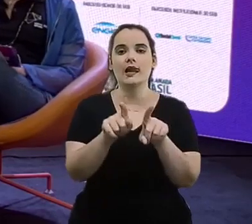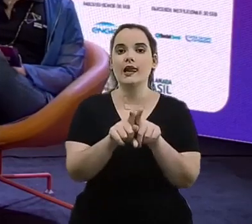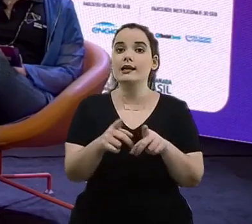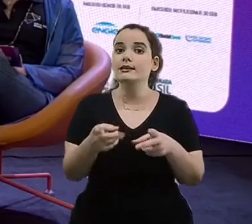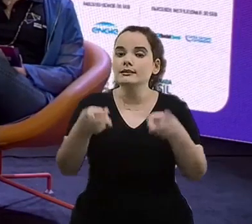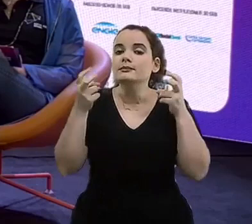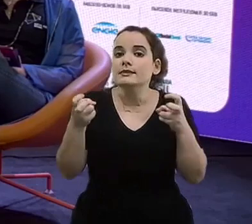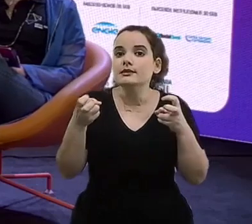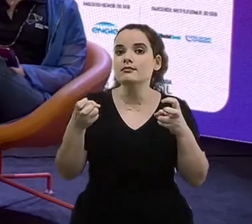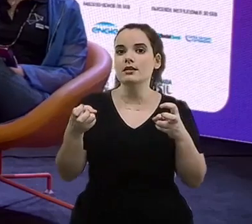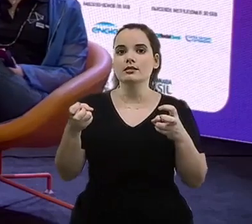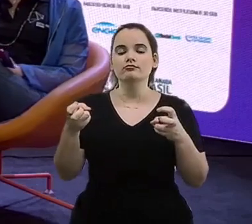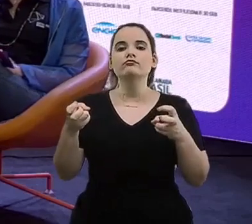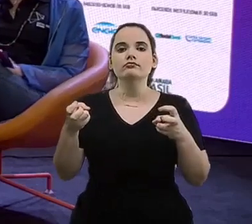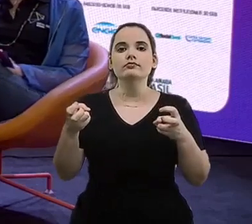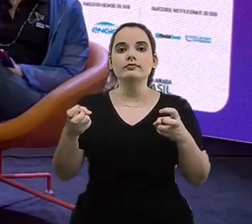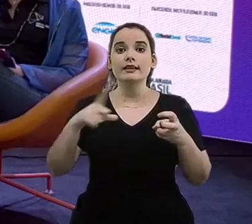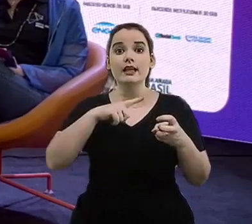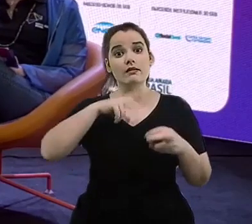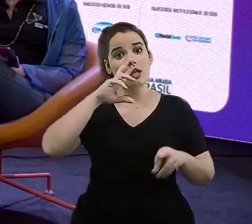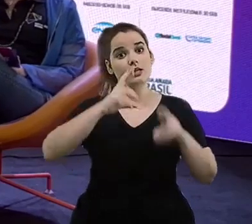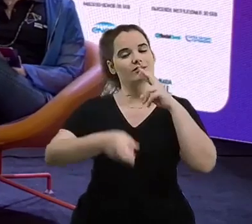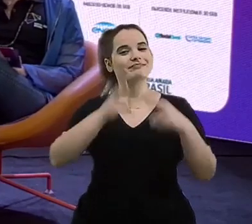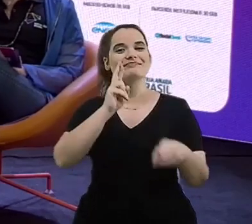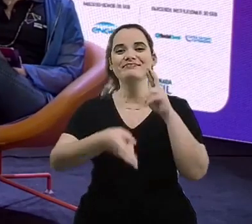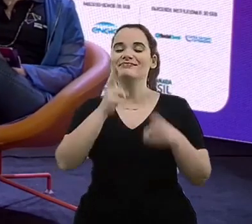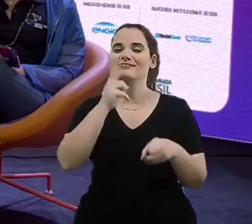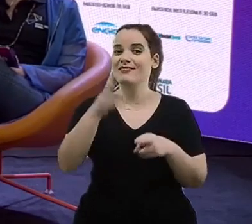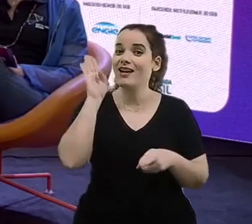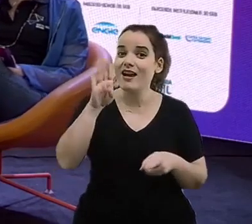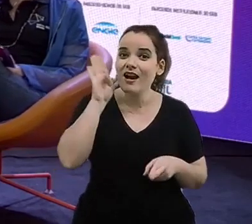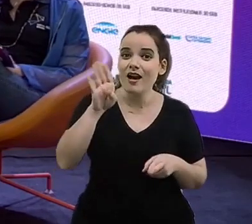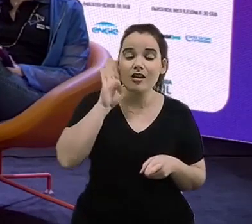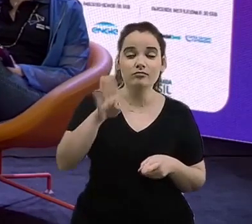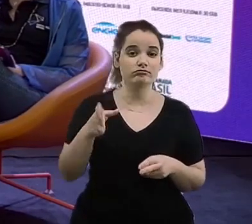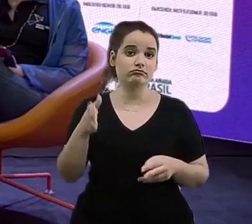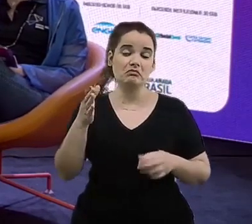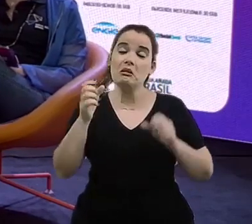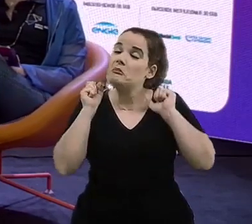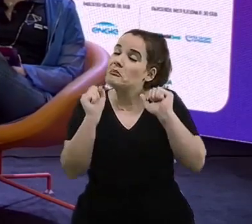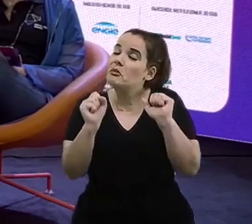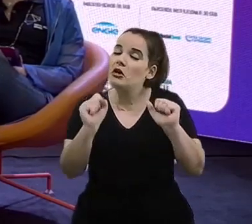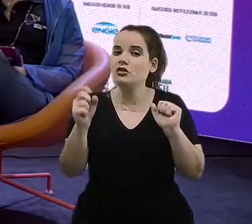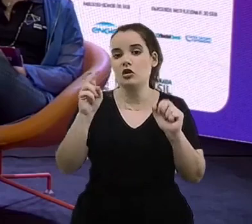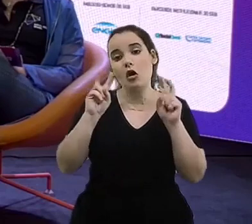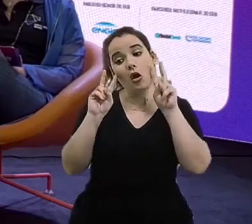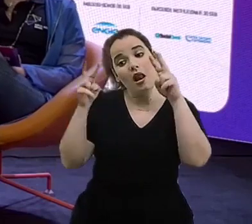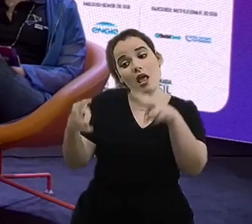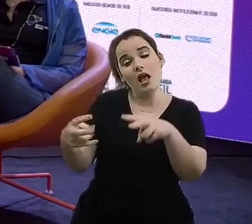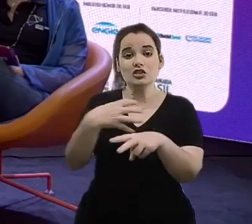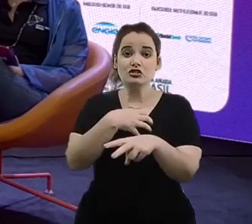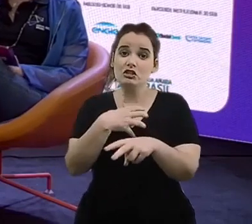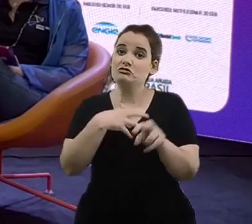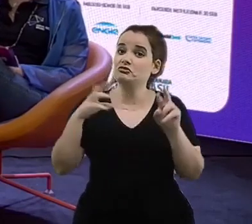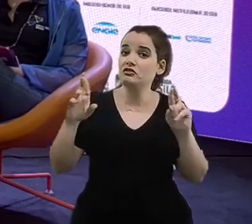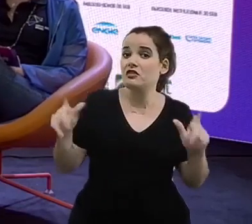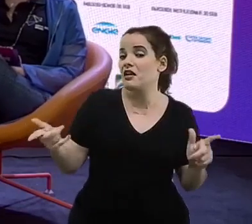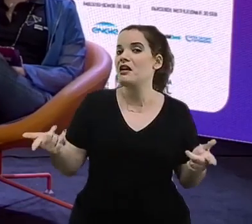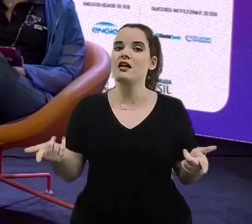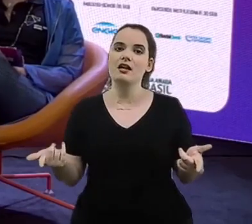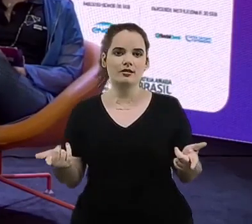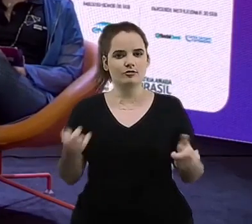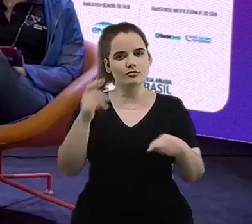dados. Esses técnicos são pessoas que não estavam inicialmente na equipe do SGB, da nossa secretaria, porém eles engajaram e foram